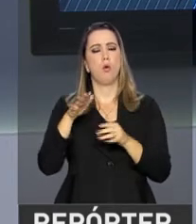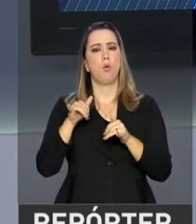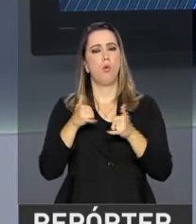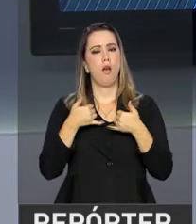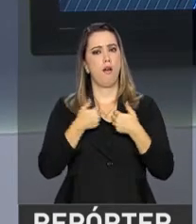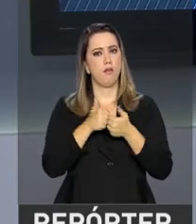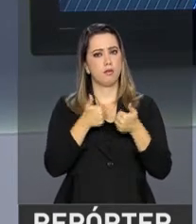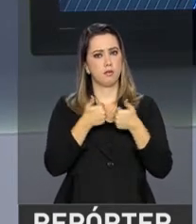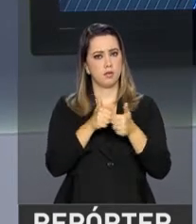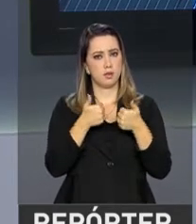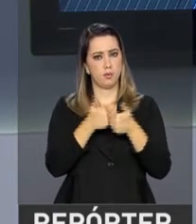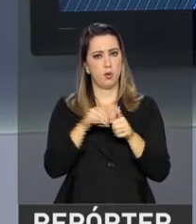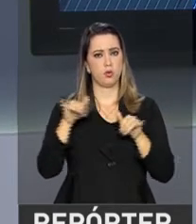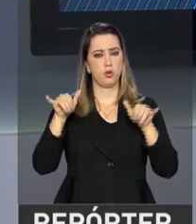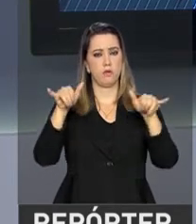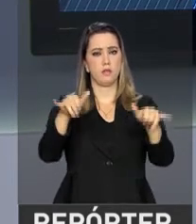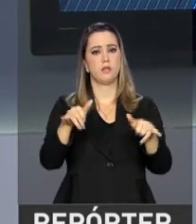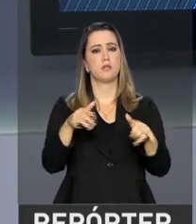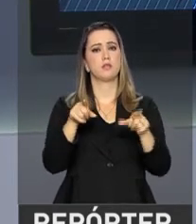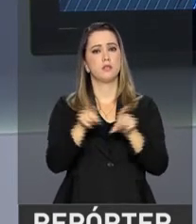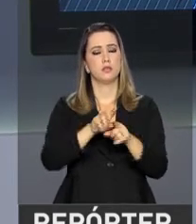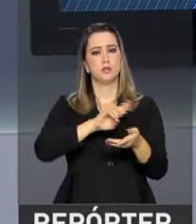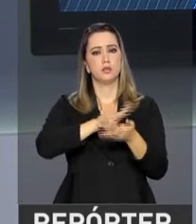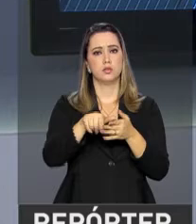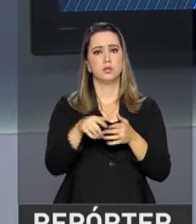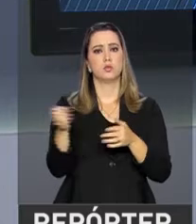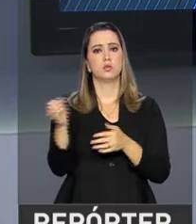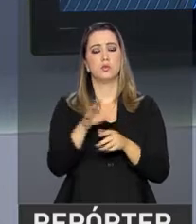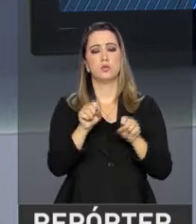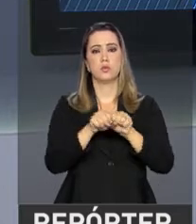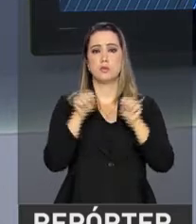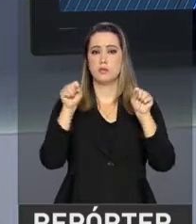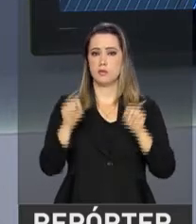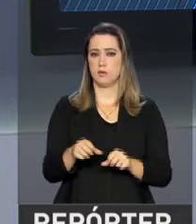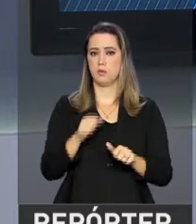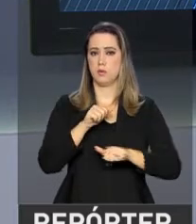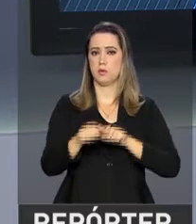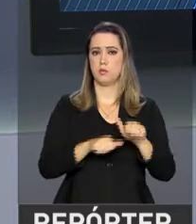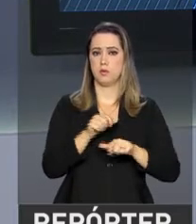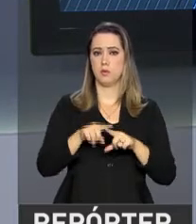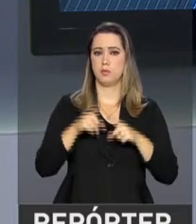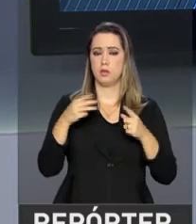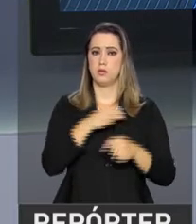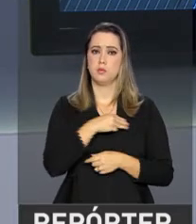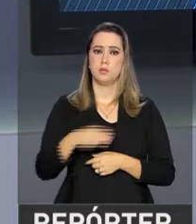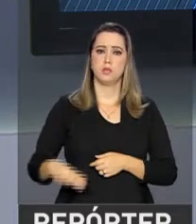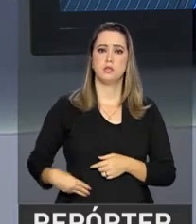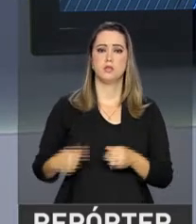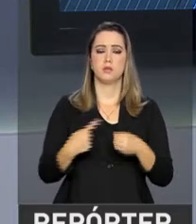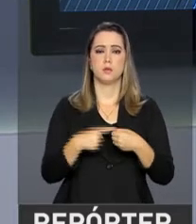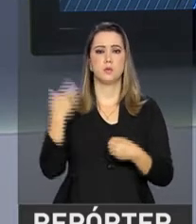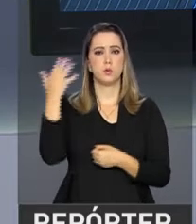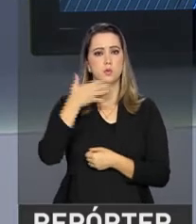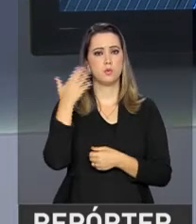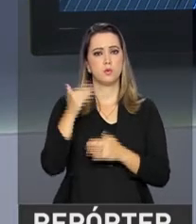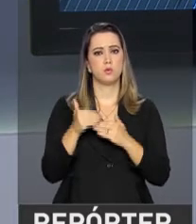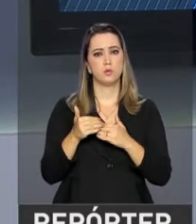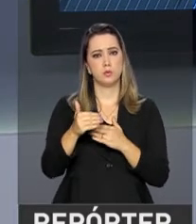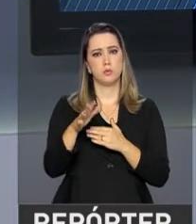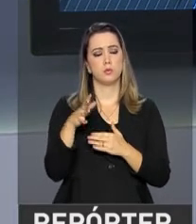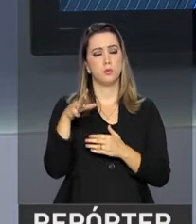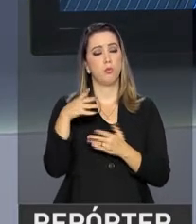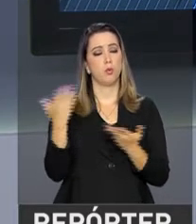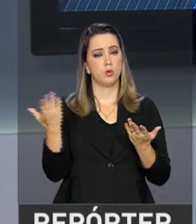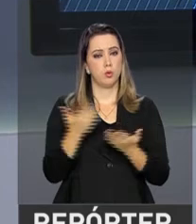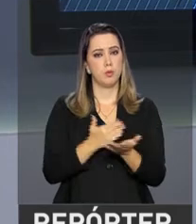concedido um prazo maior para se adequarem ao novo sistema. Mas o ministro das Cidades, Alexandre Baldi, explicou que a partir da adoção